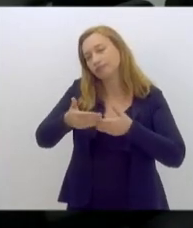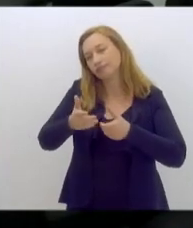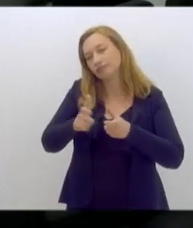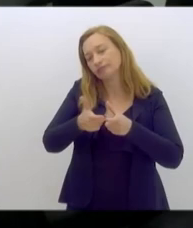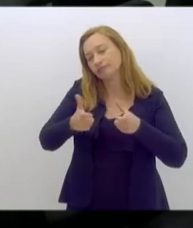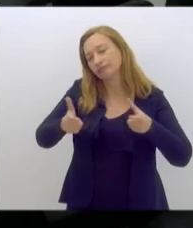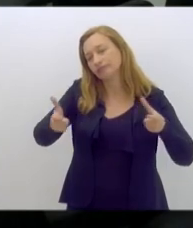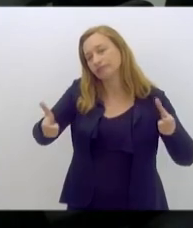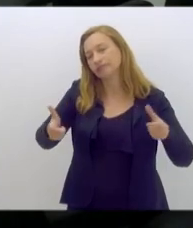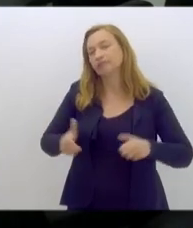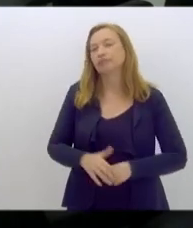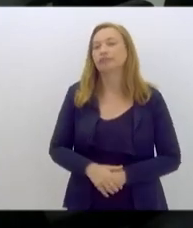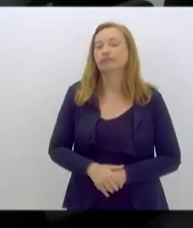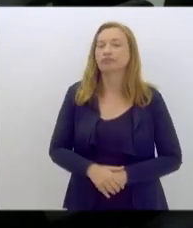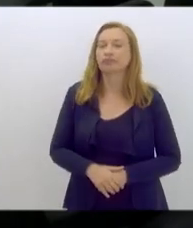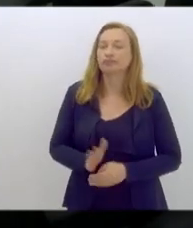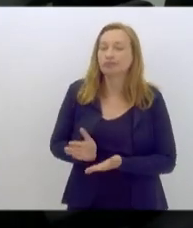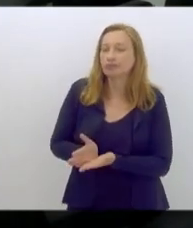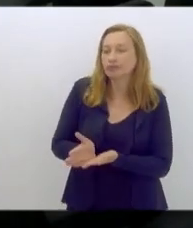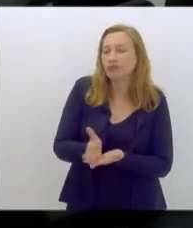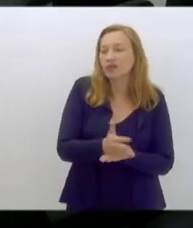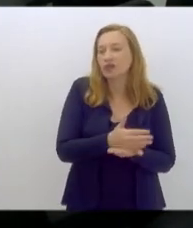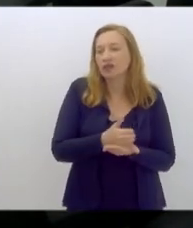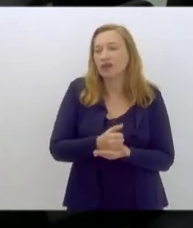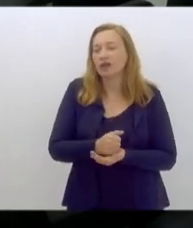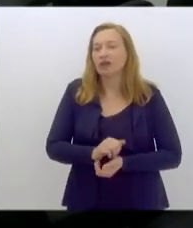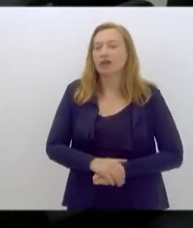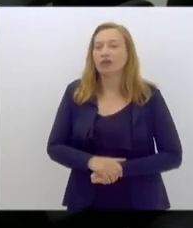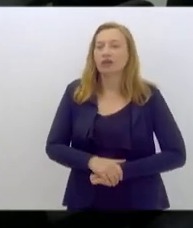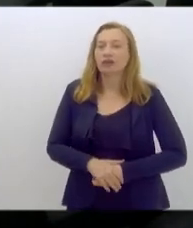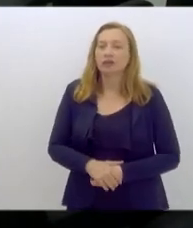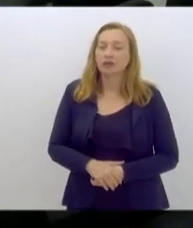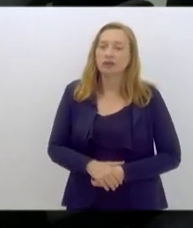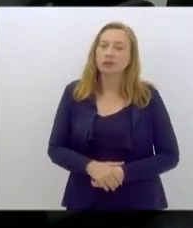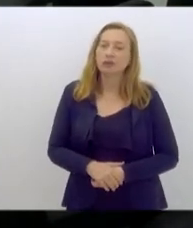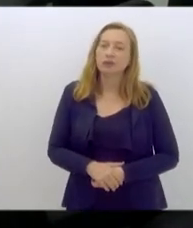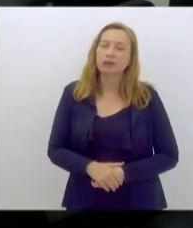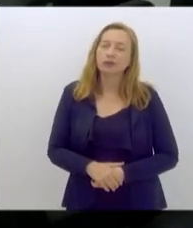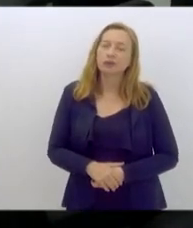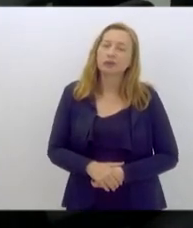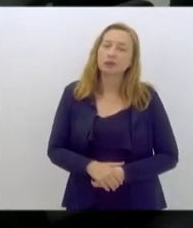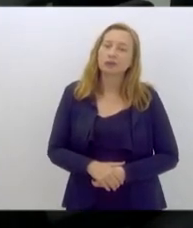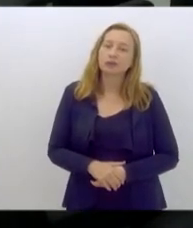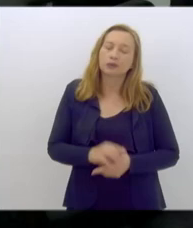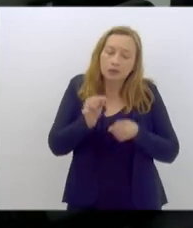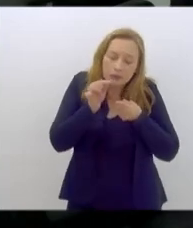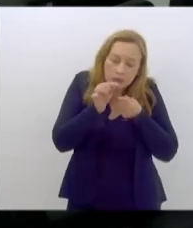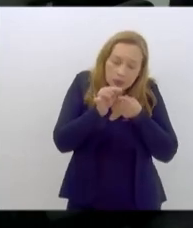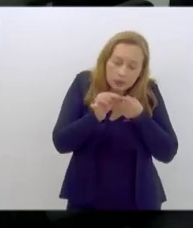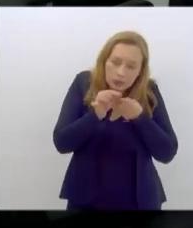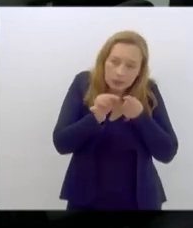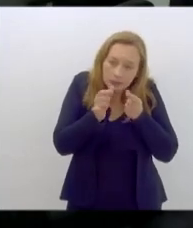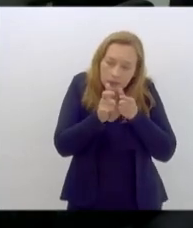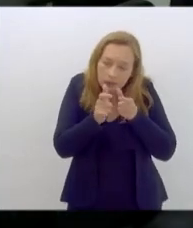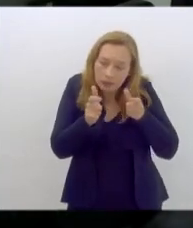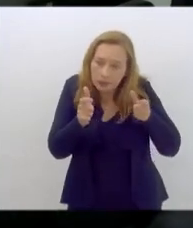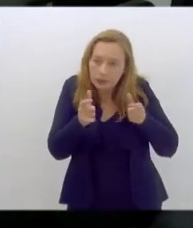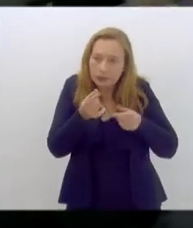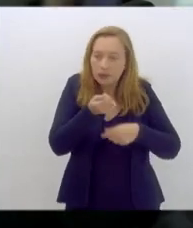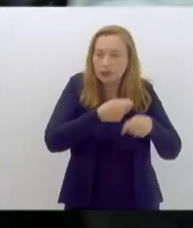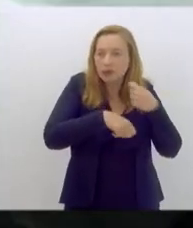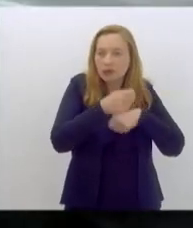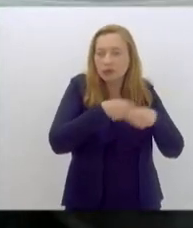crescimento do da arrecadação que é fruto parte ainda que muito pequena do crescimento econômico